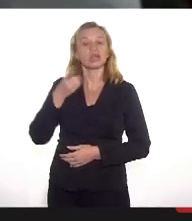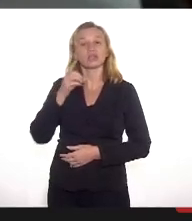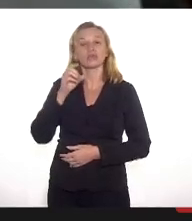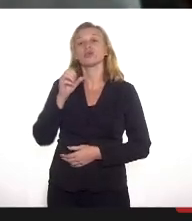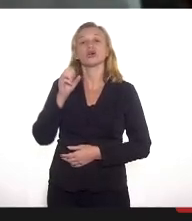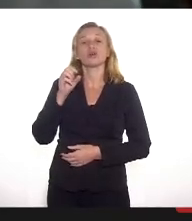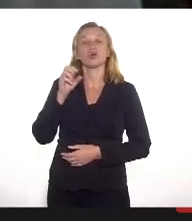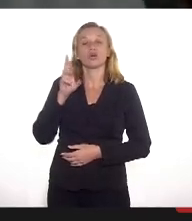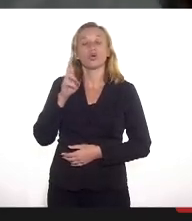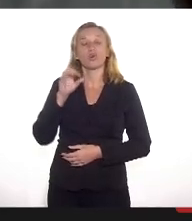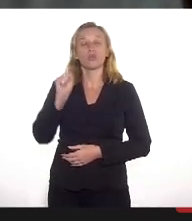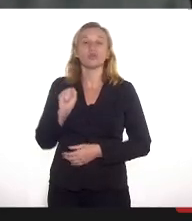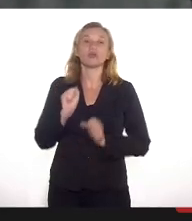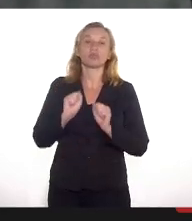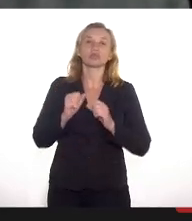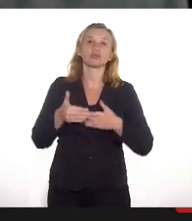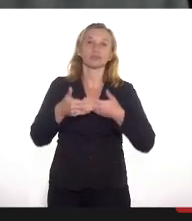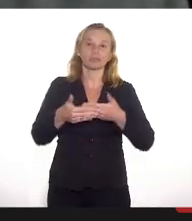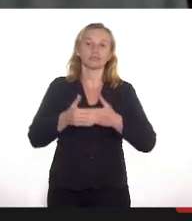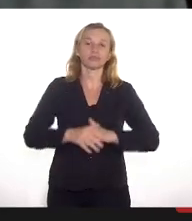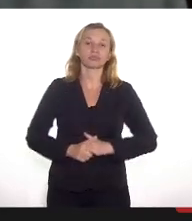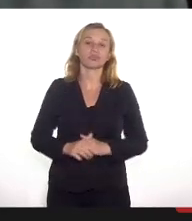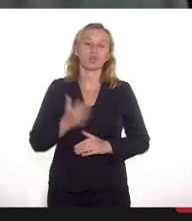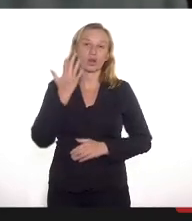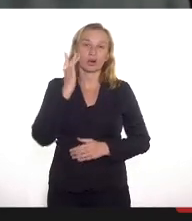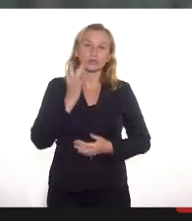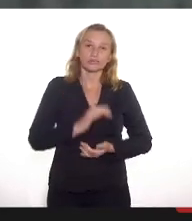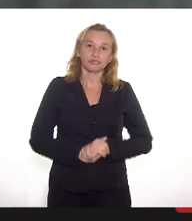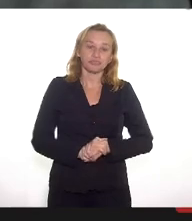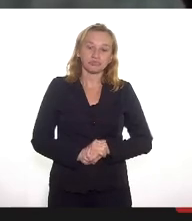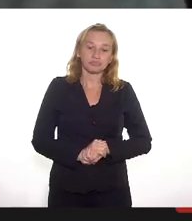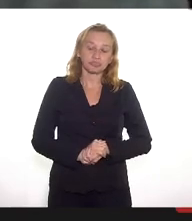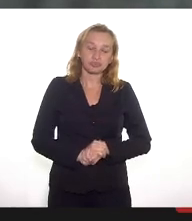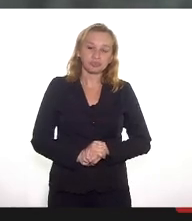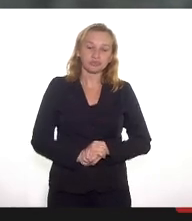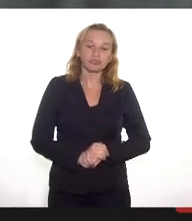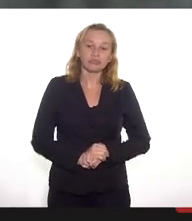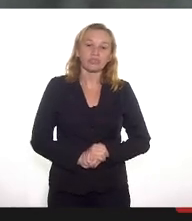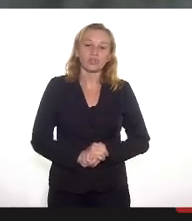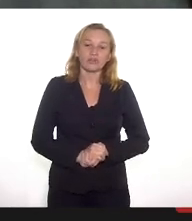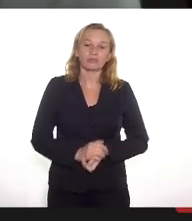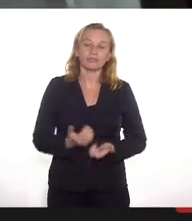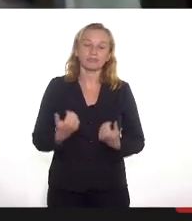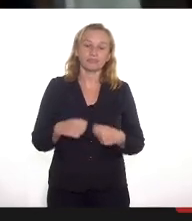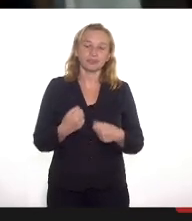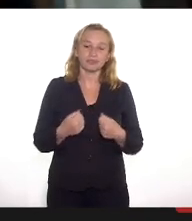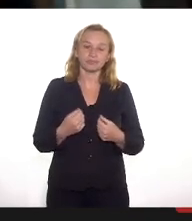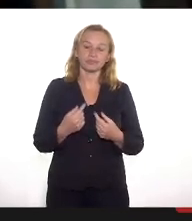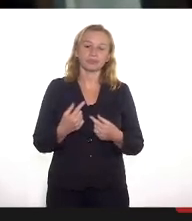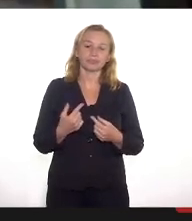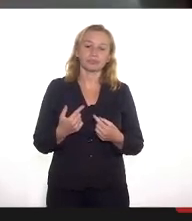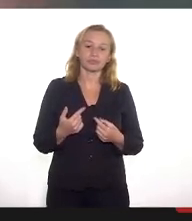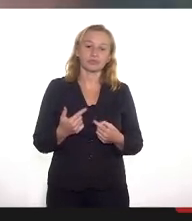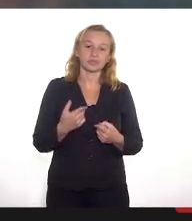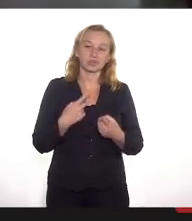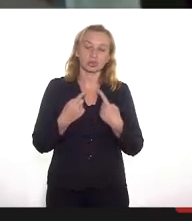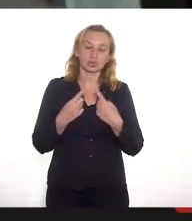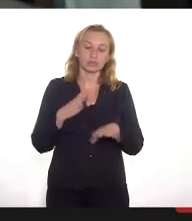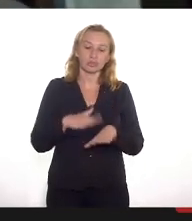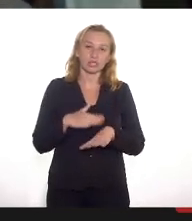para poder avançar porque eu acho que a gente precisa construir né